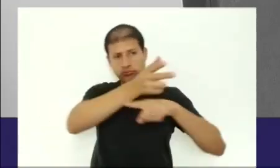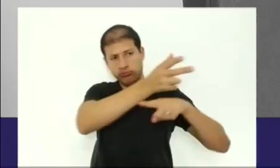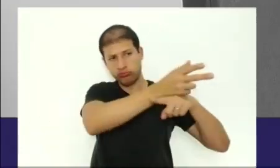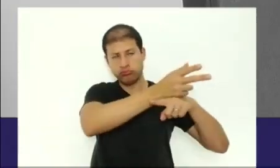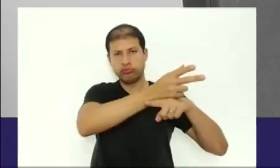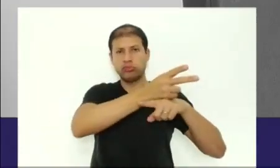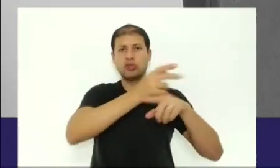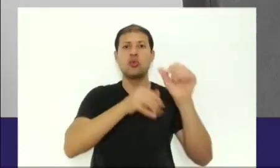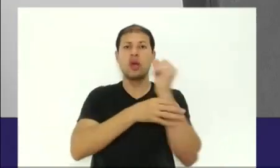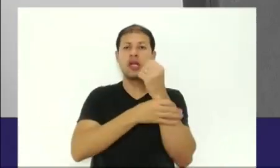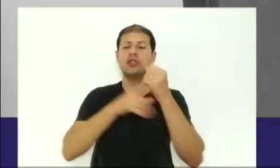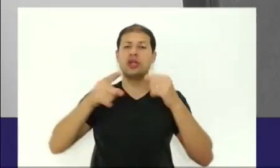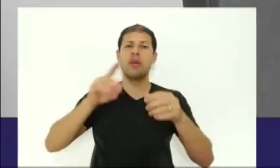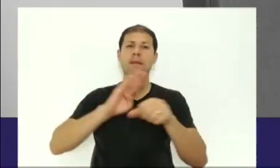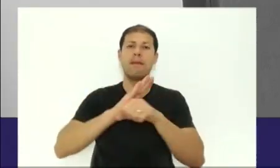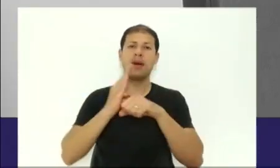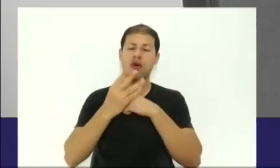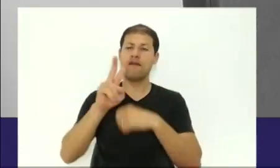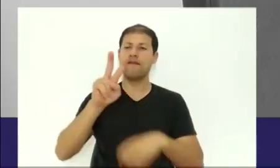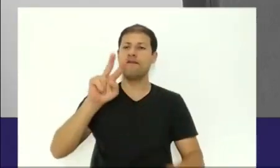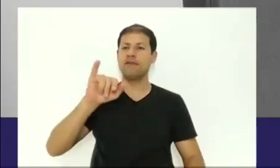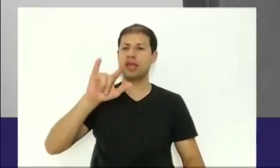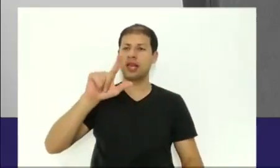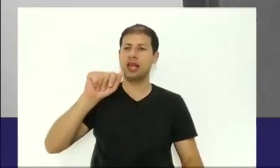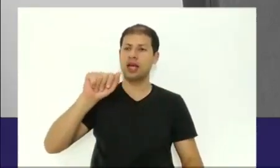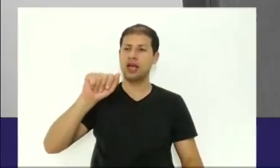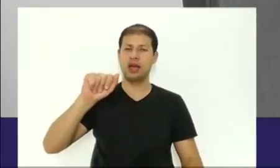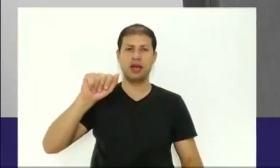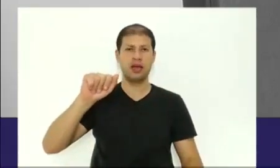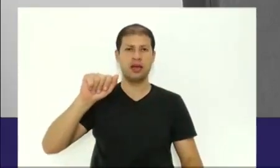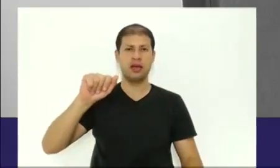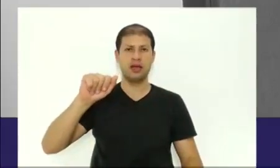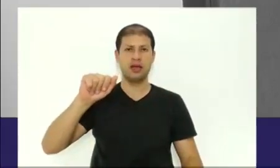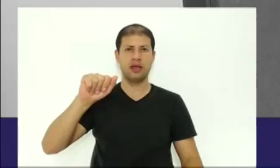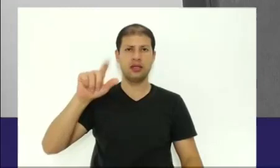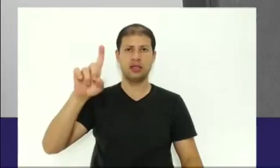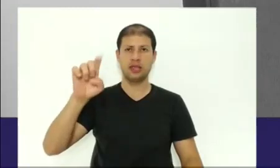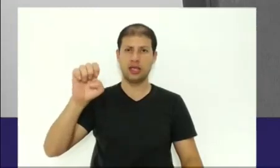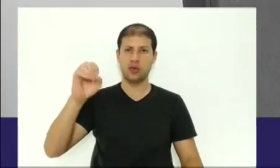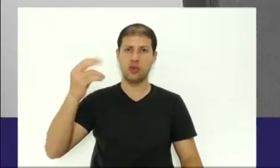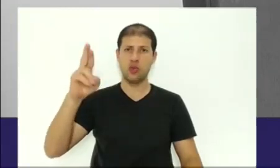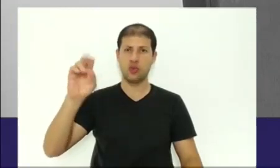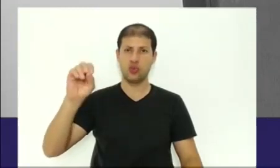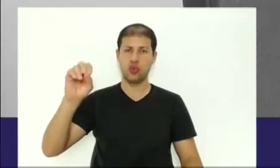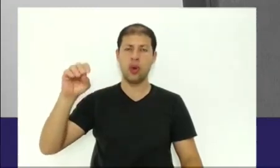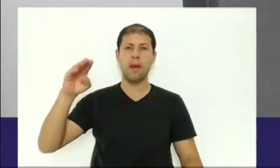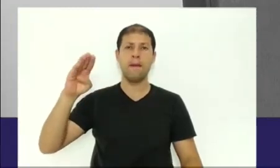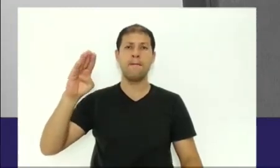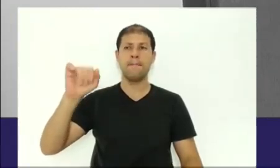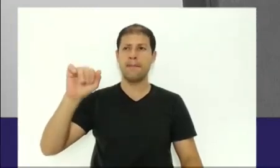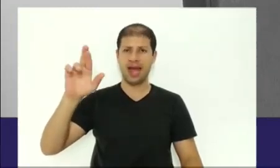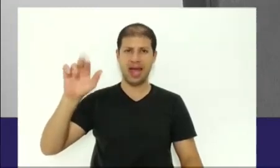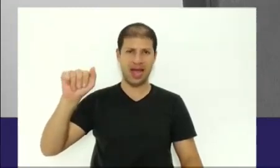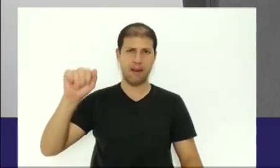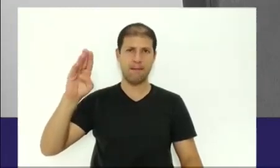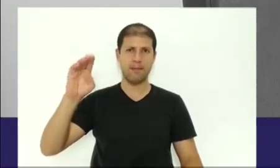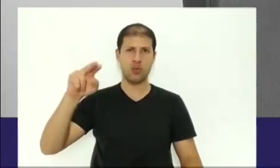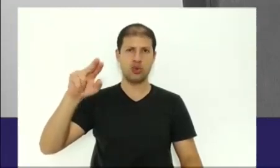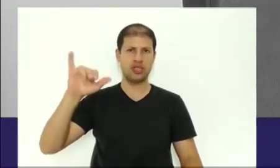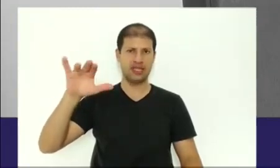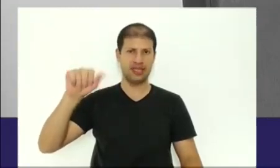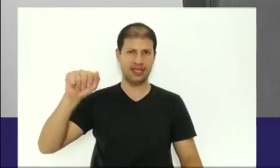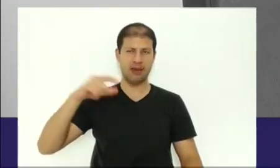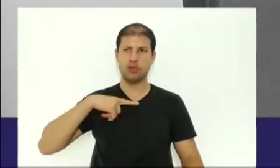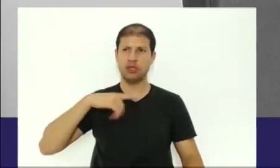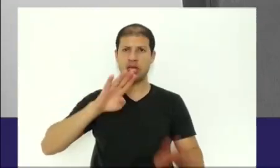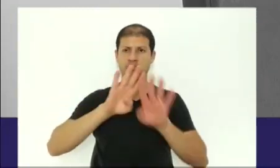Barra Bonita, bairro da Mina, integrando este importante local à muralha virtual de segurança do município.